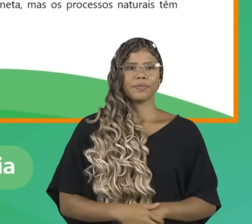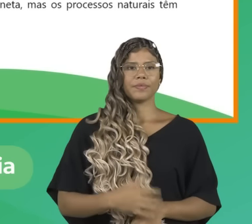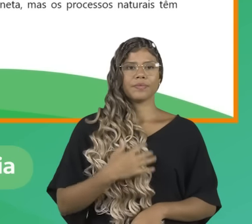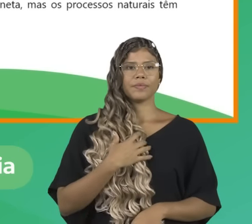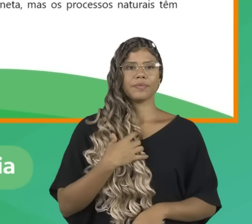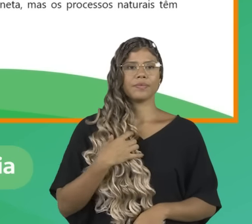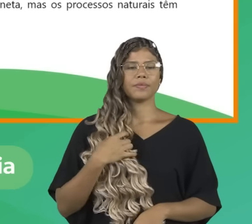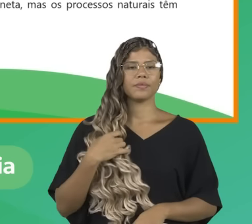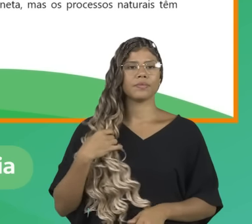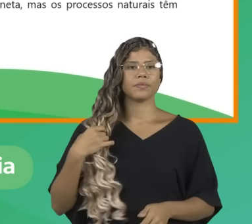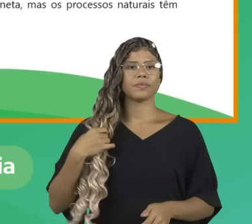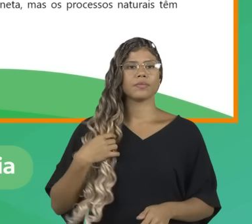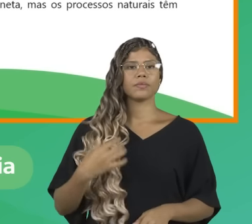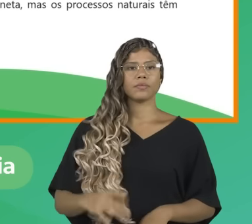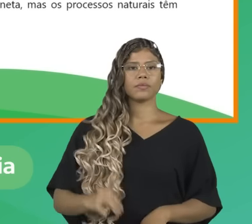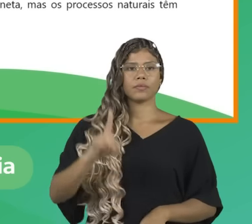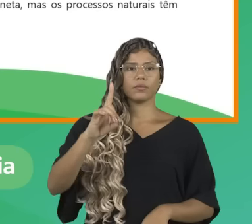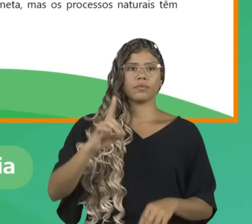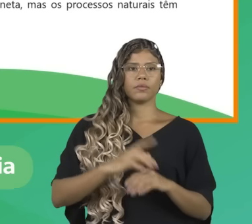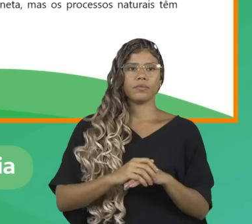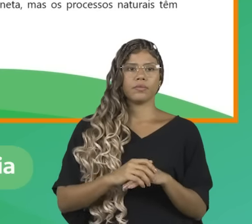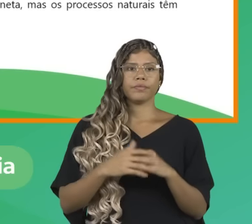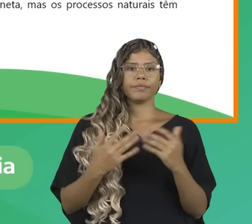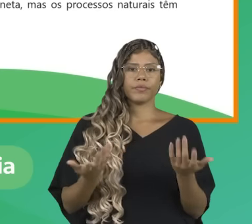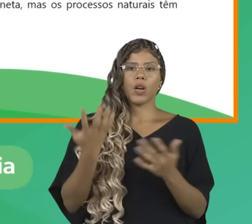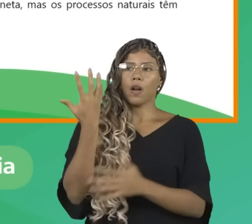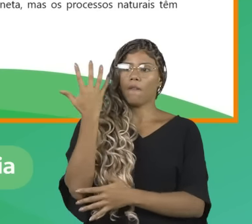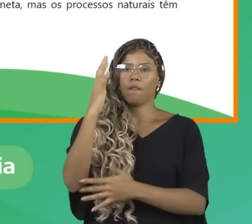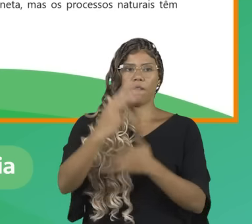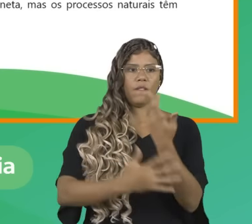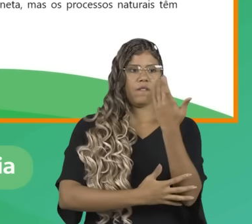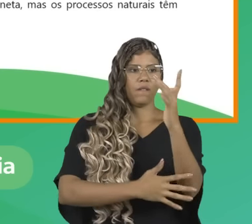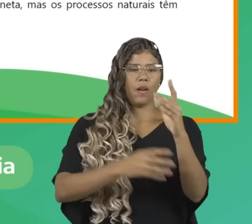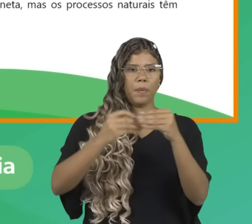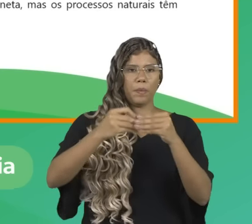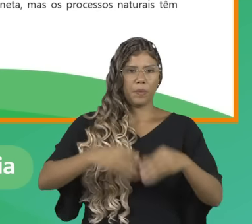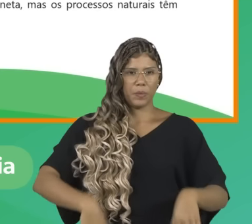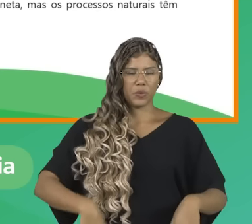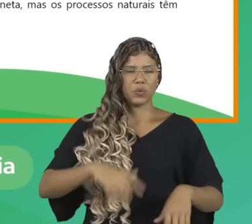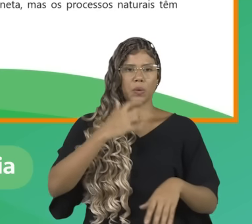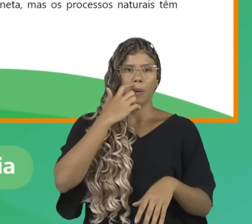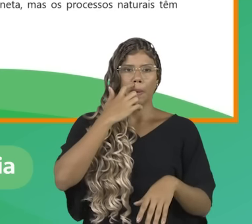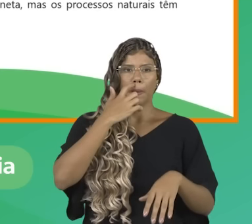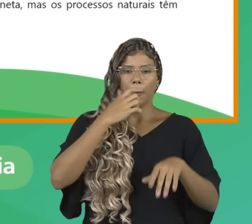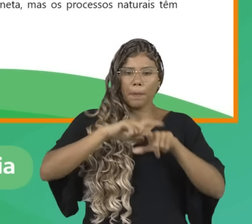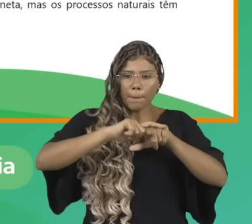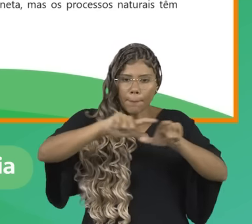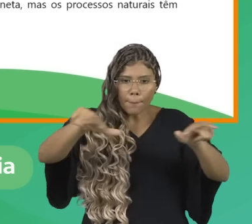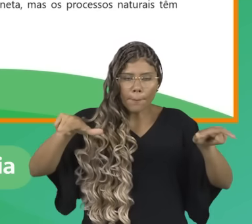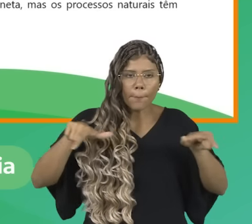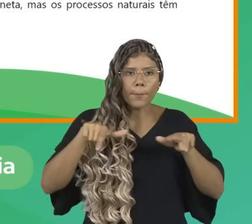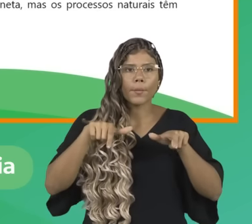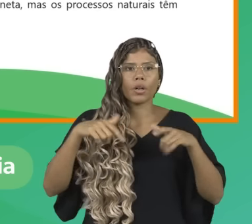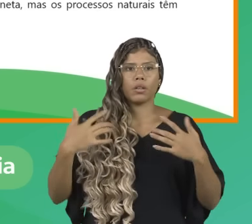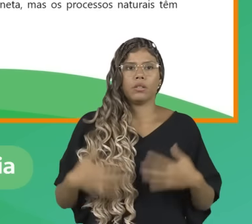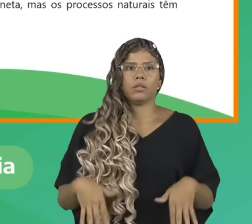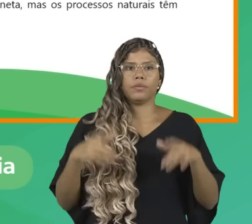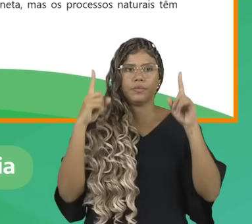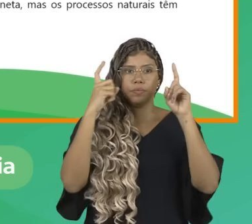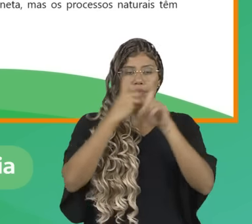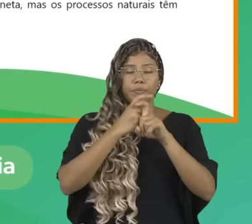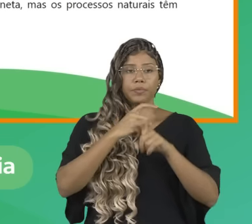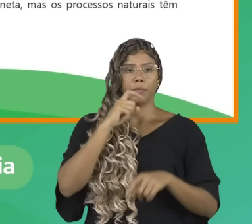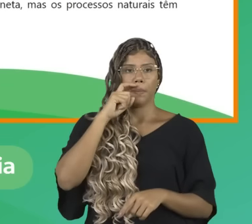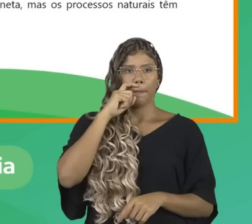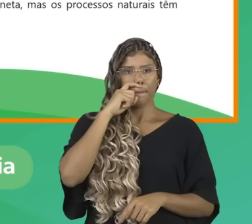tropicais é uma das causas do aumento de temperaturas locais distantes, como os polos. Esse item está errado. E por quê? O